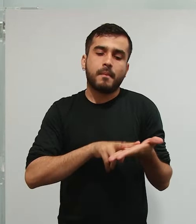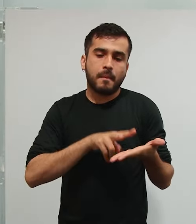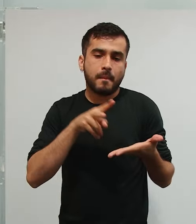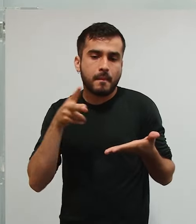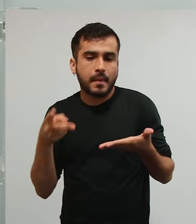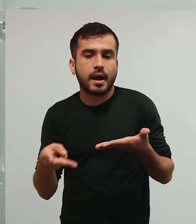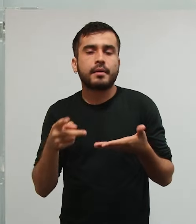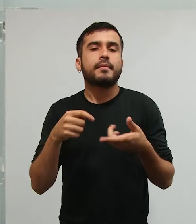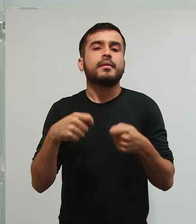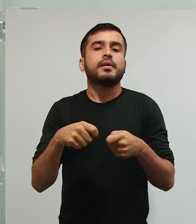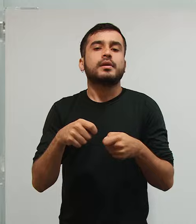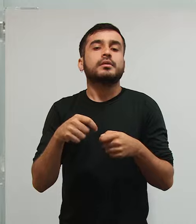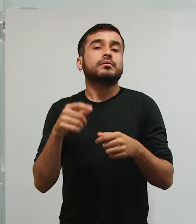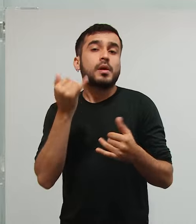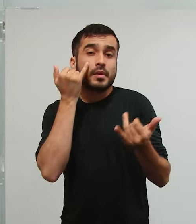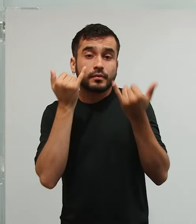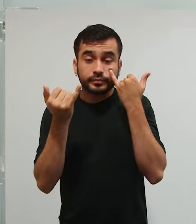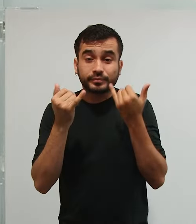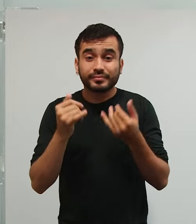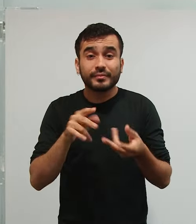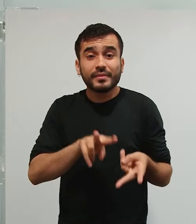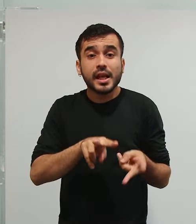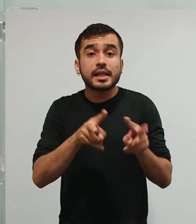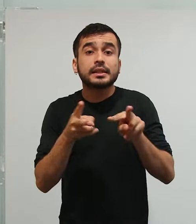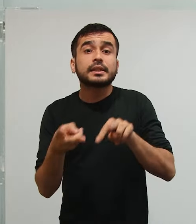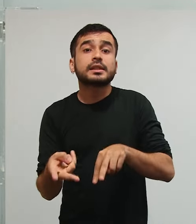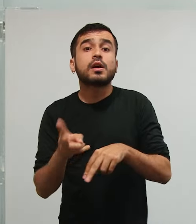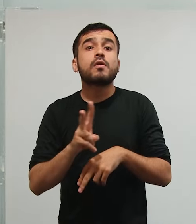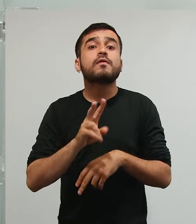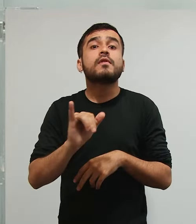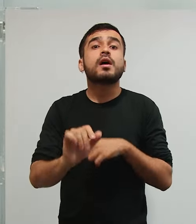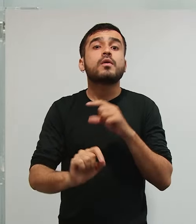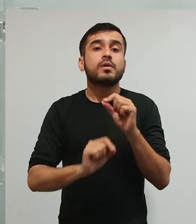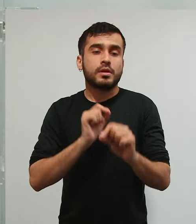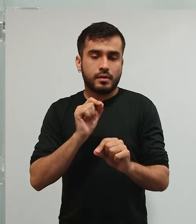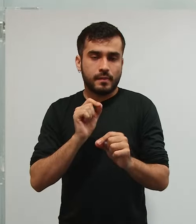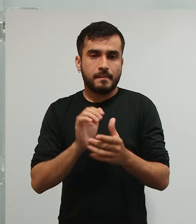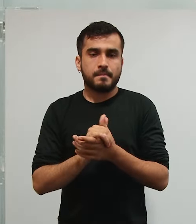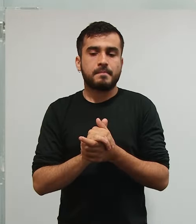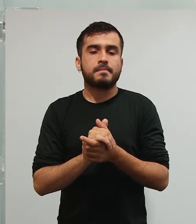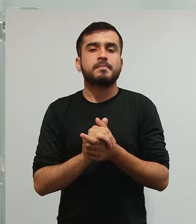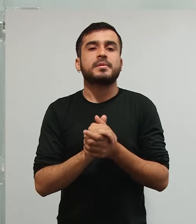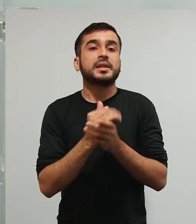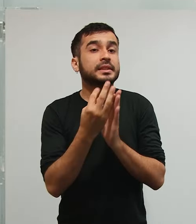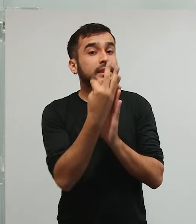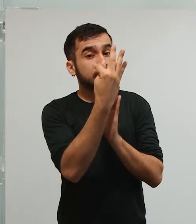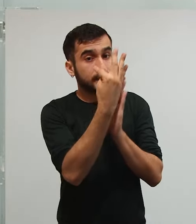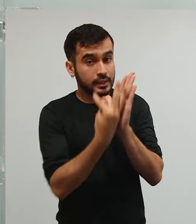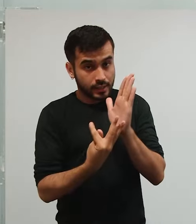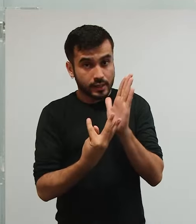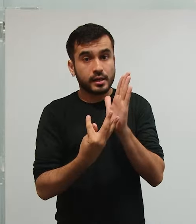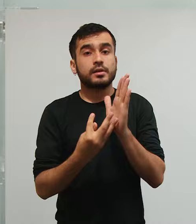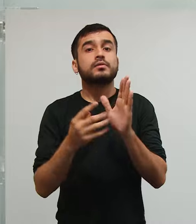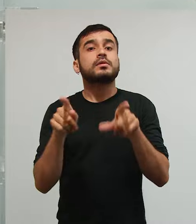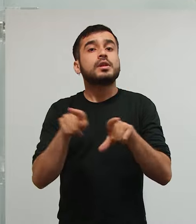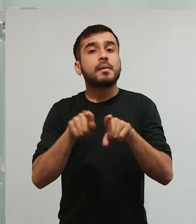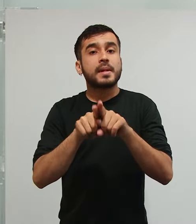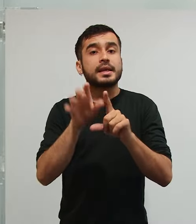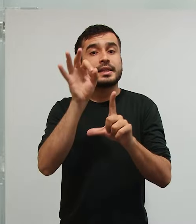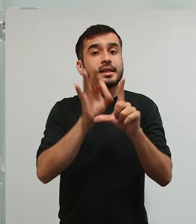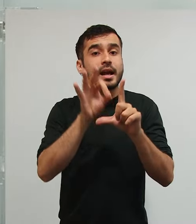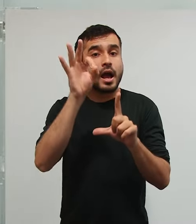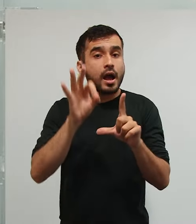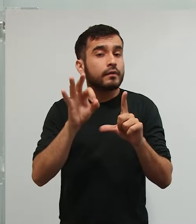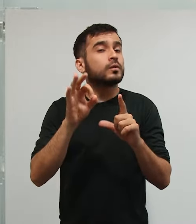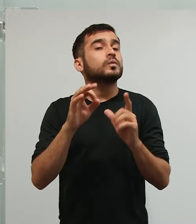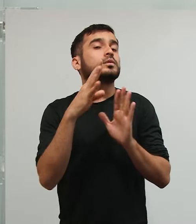professor, das informações que vocês discutiram nas demais disciplinas, e essa transcrição vai ter forma de quê? Vai ter